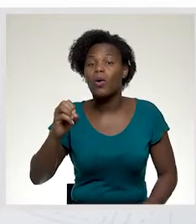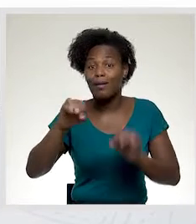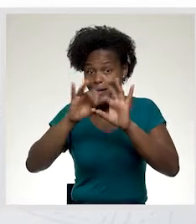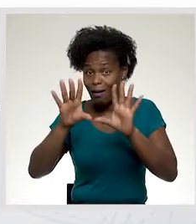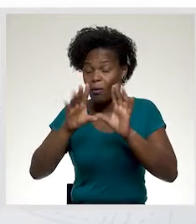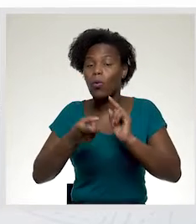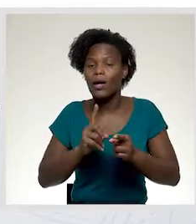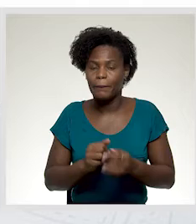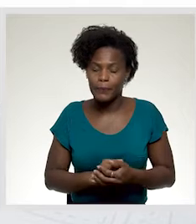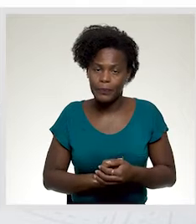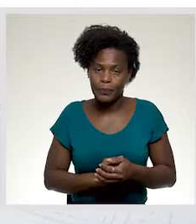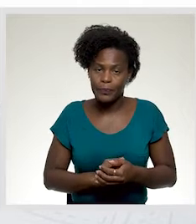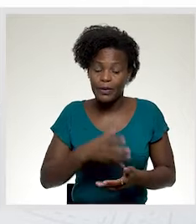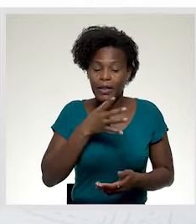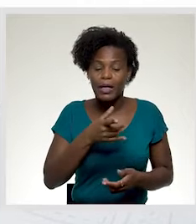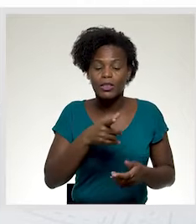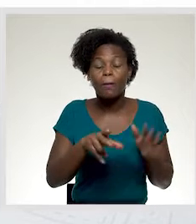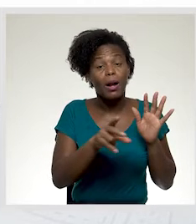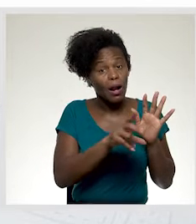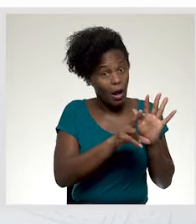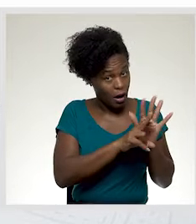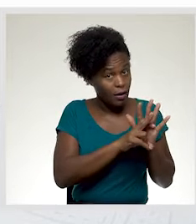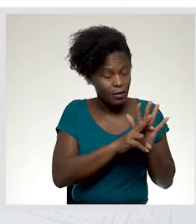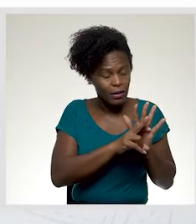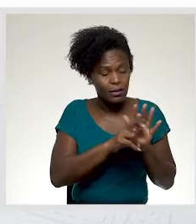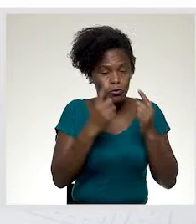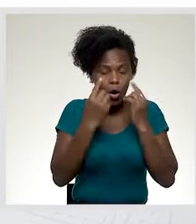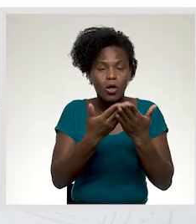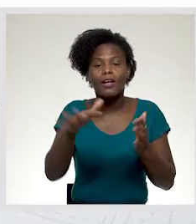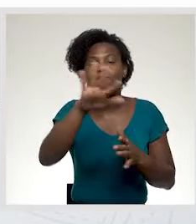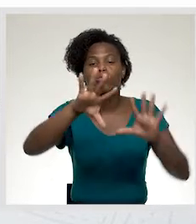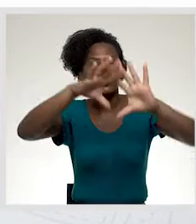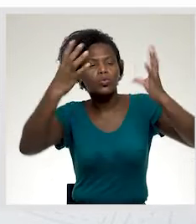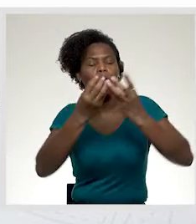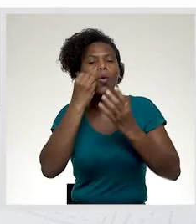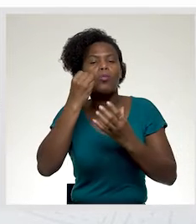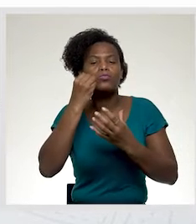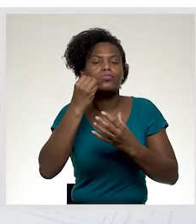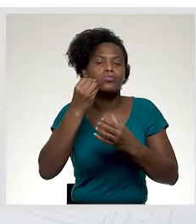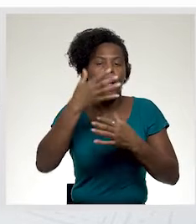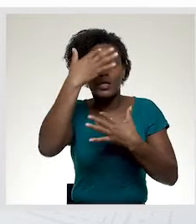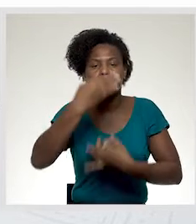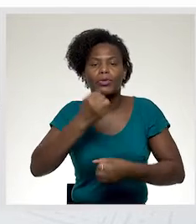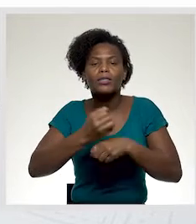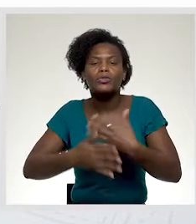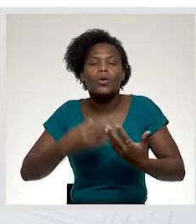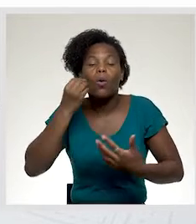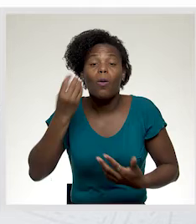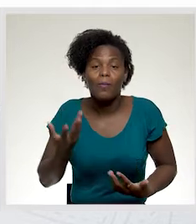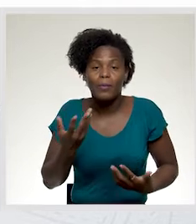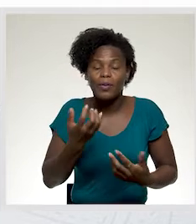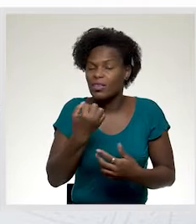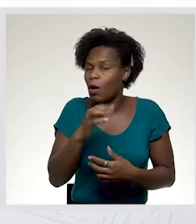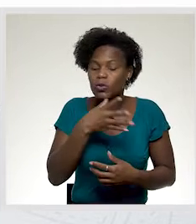categórico é um mandamento que nos indica a forma universal de como proceder, como devemos agir.